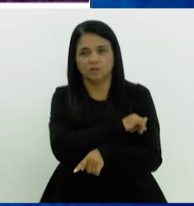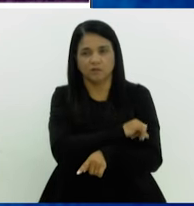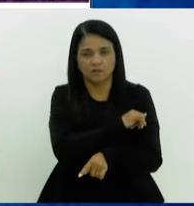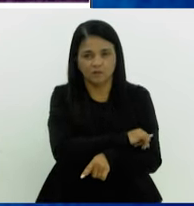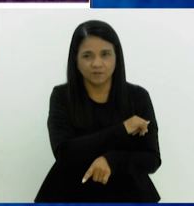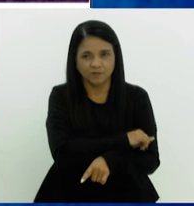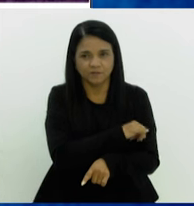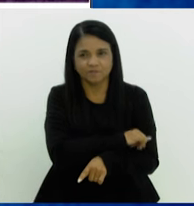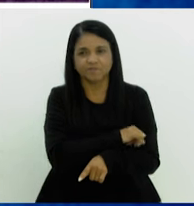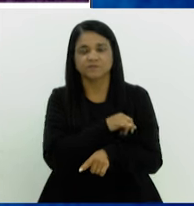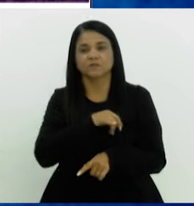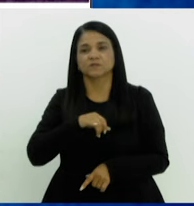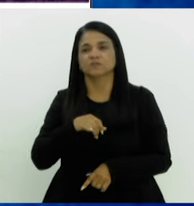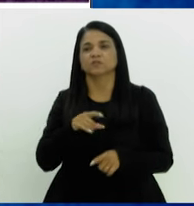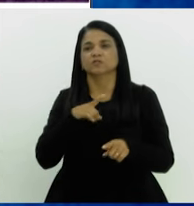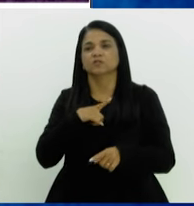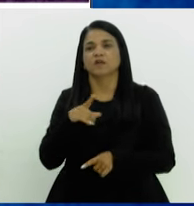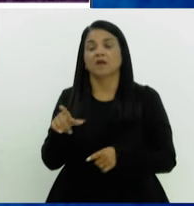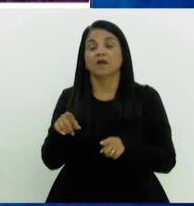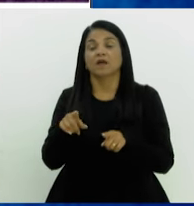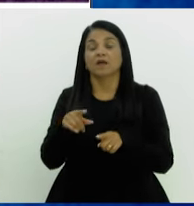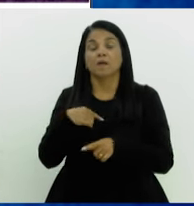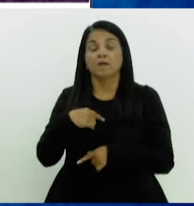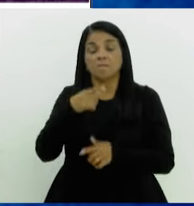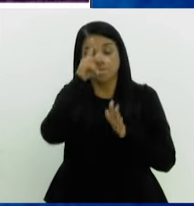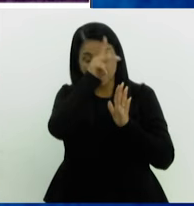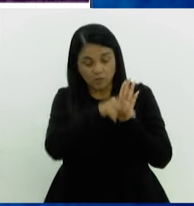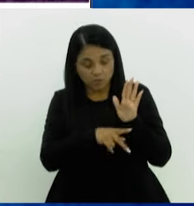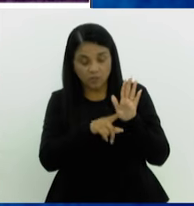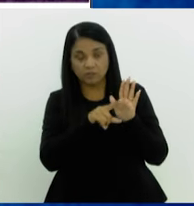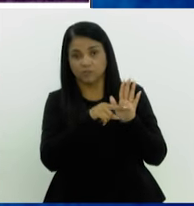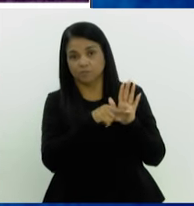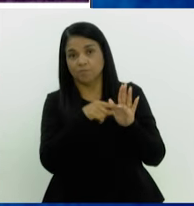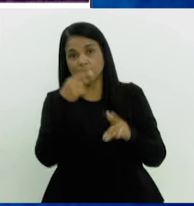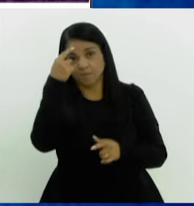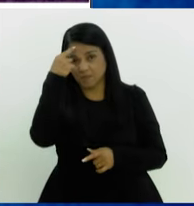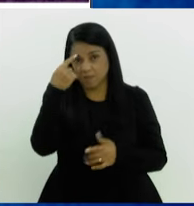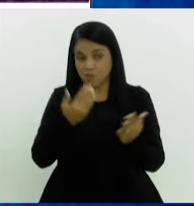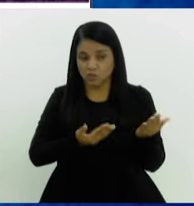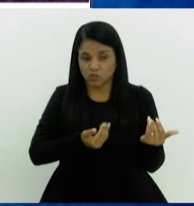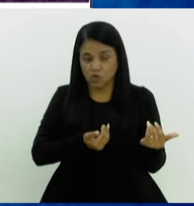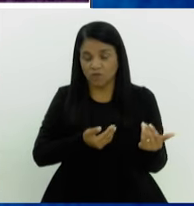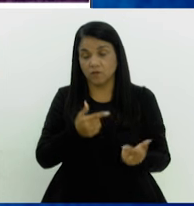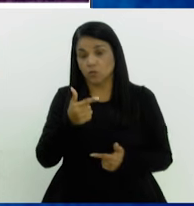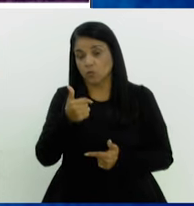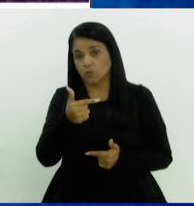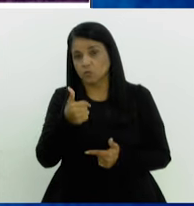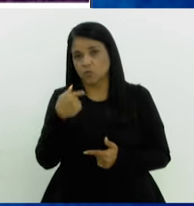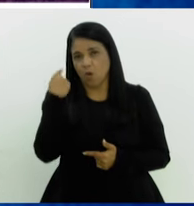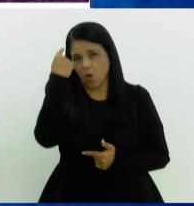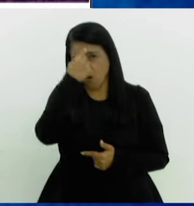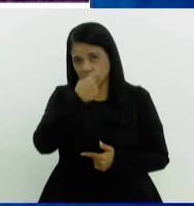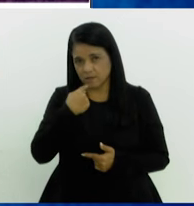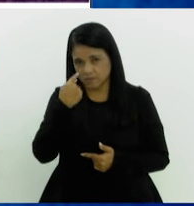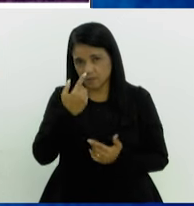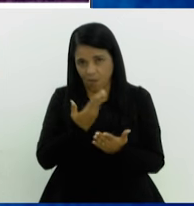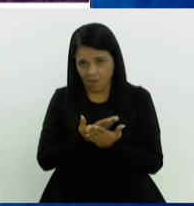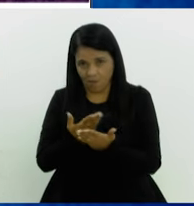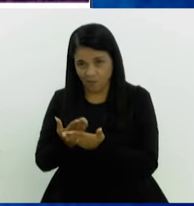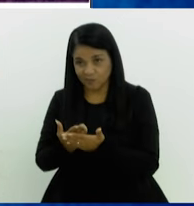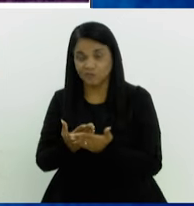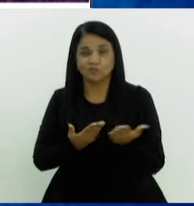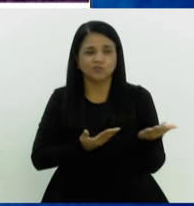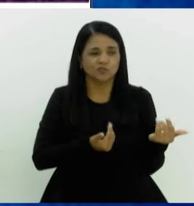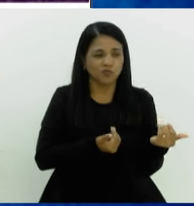projeto que foi pensado para jovens com uma carga horária de mais ou menos 12 horas aula em que esses jovens vão ter